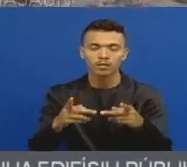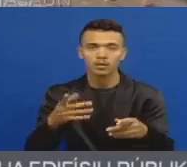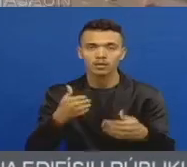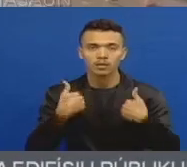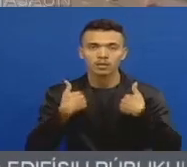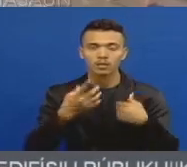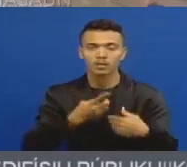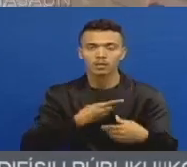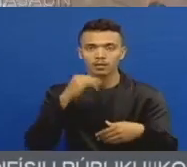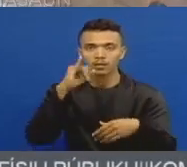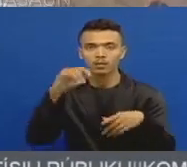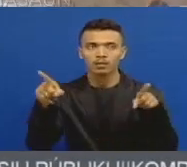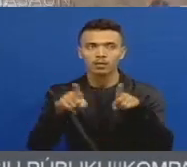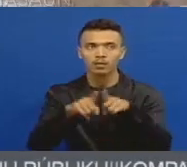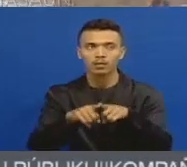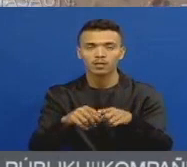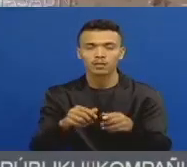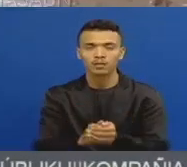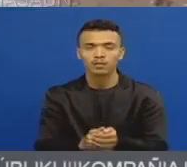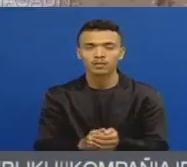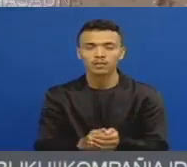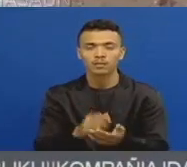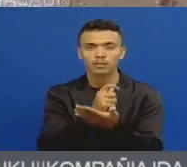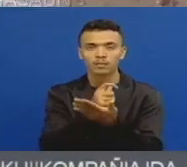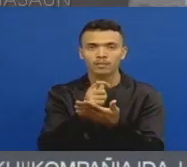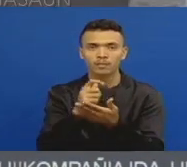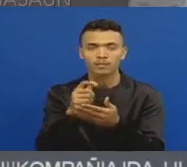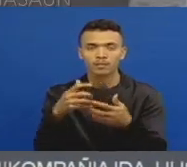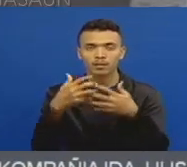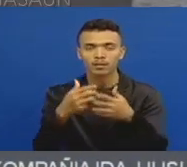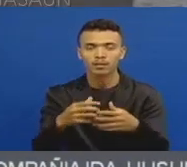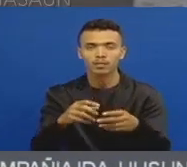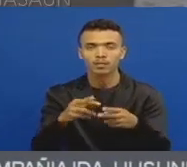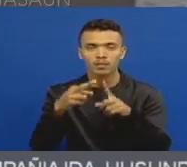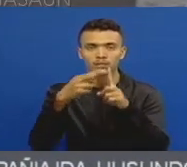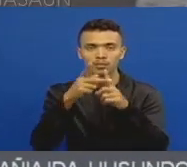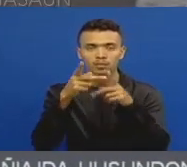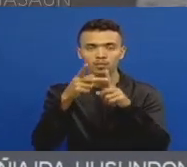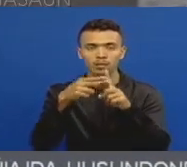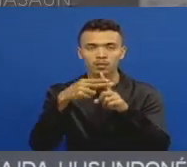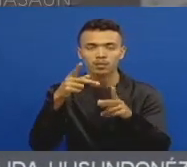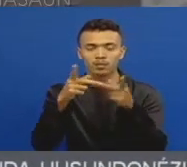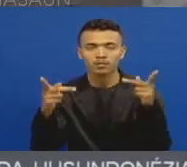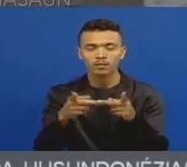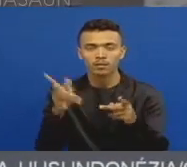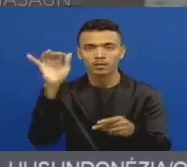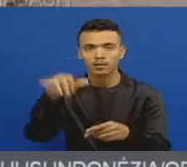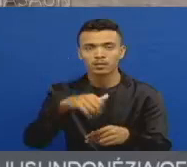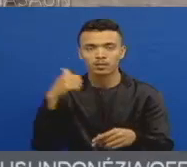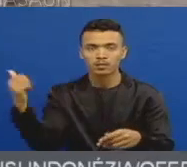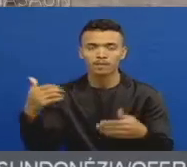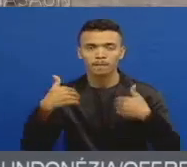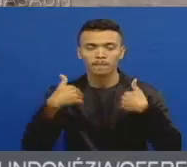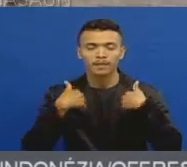Dili. Hanesam bengkel, restaurante, incluimos a fatin siraselo. Além de ne telespectadores, iha